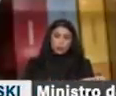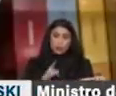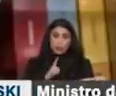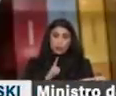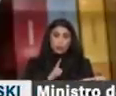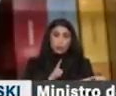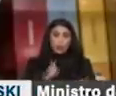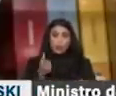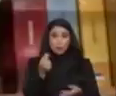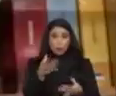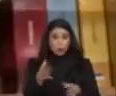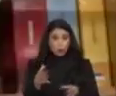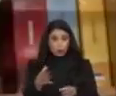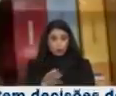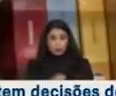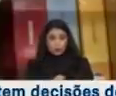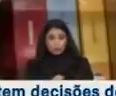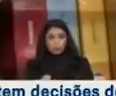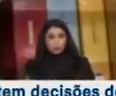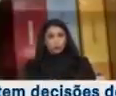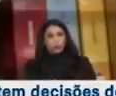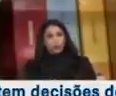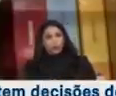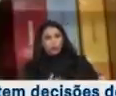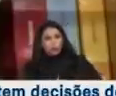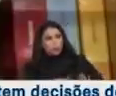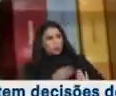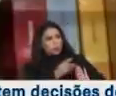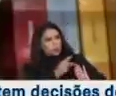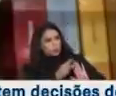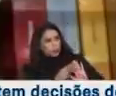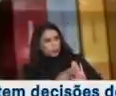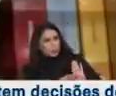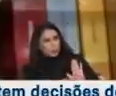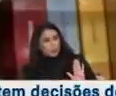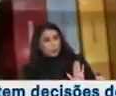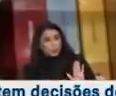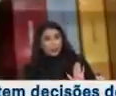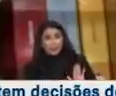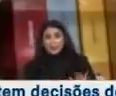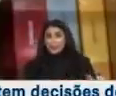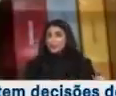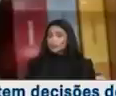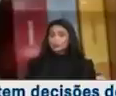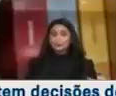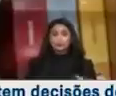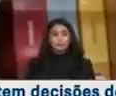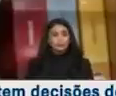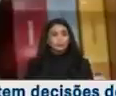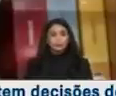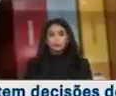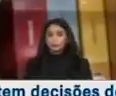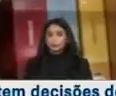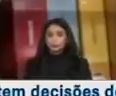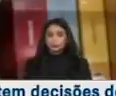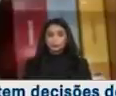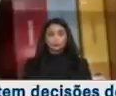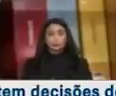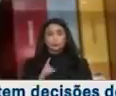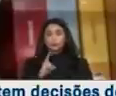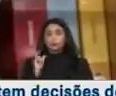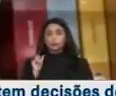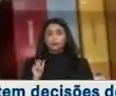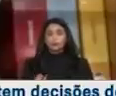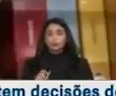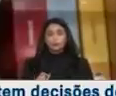no orçamento de novas programações e despesas de caráter primário se opõe frontalmente a qualquer tentativa